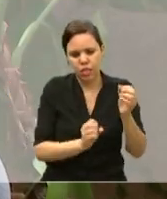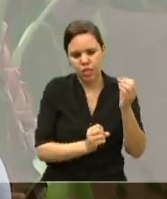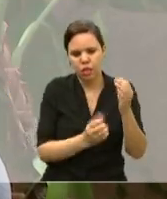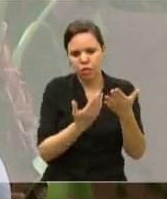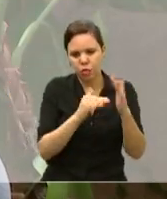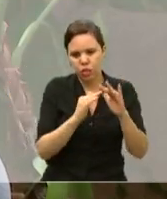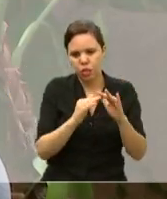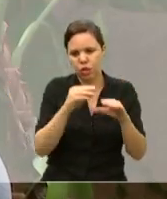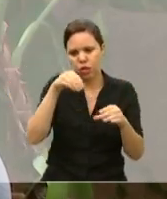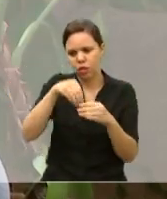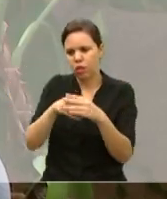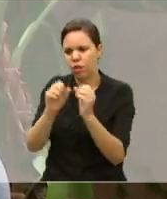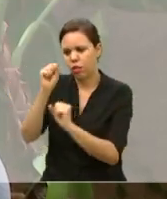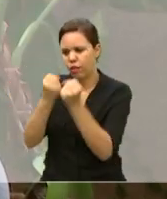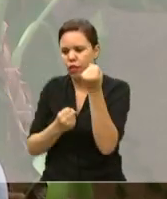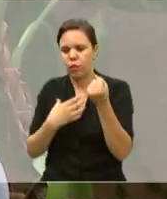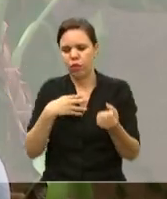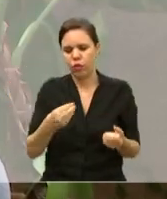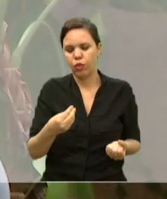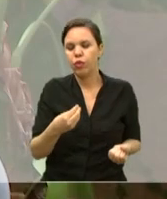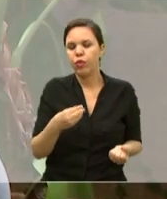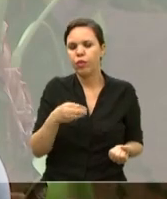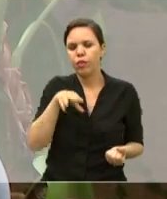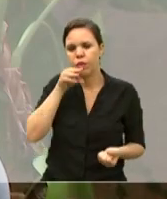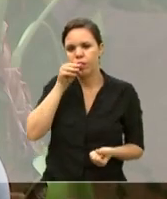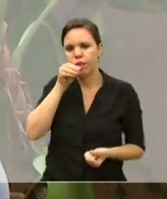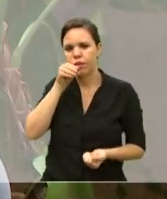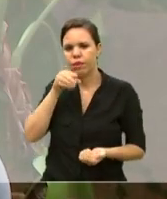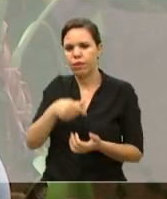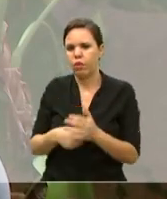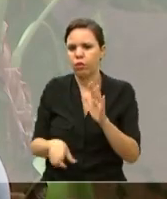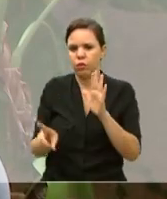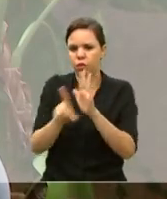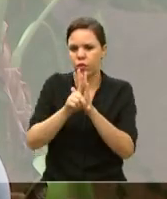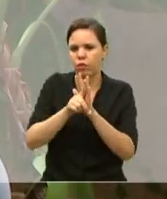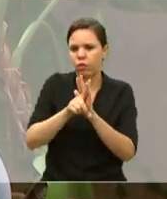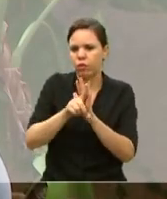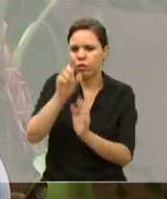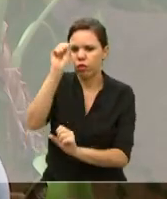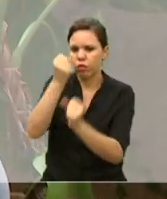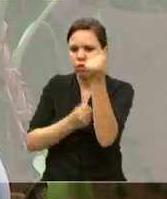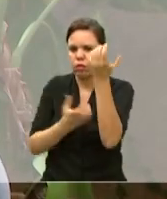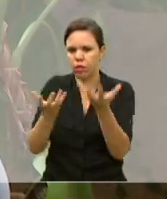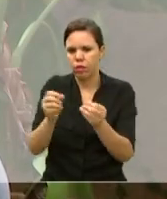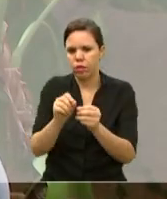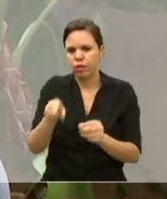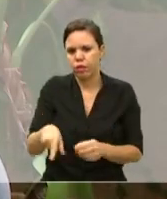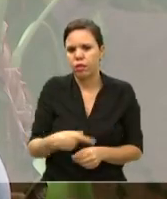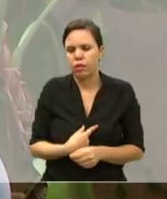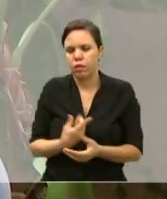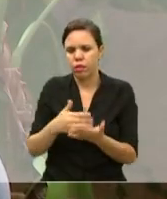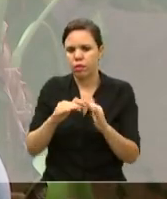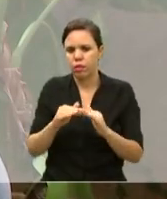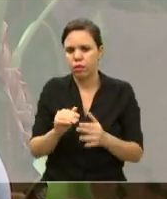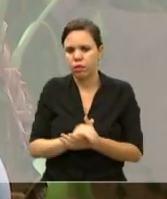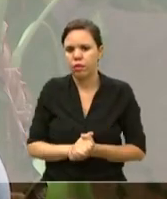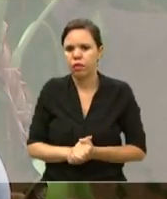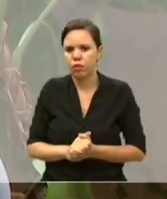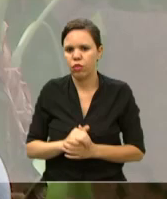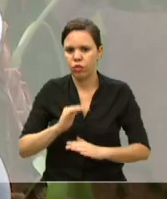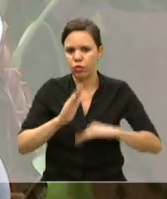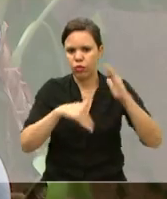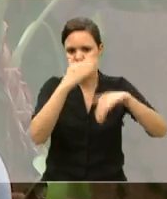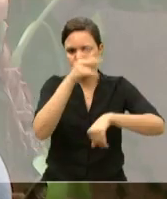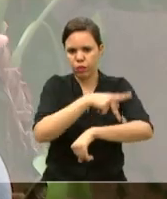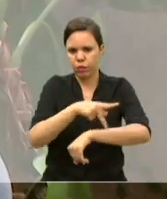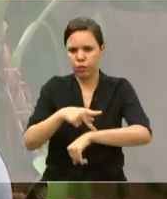Uma escola para os filhos dos funcionários. E o dono da fábrica queria que ele fizesse essa escola,